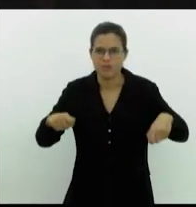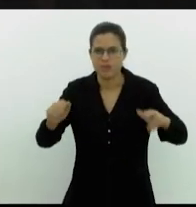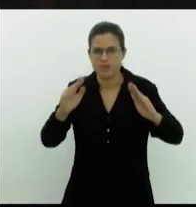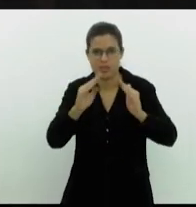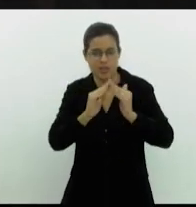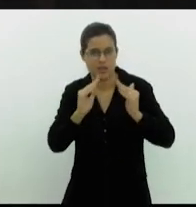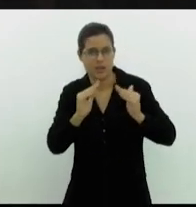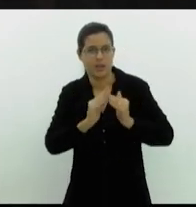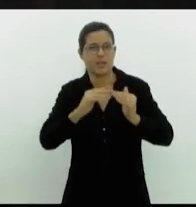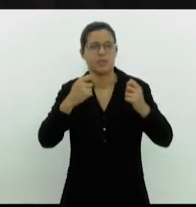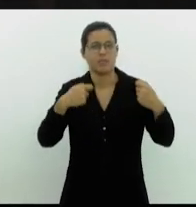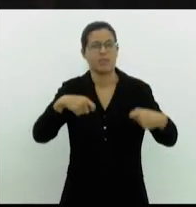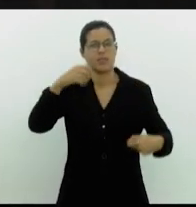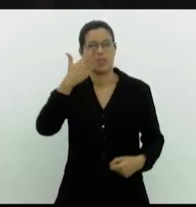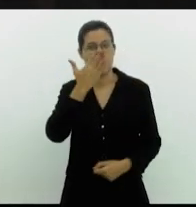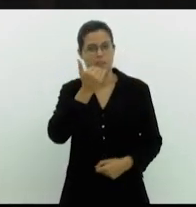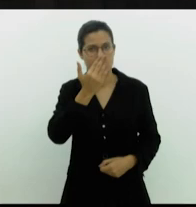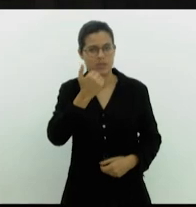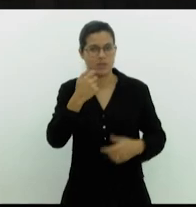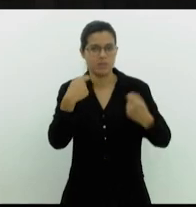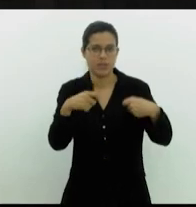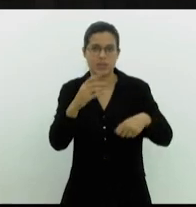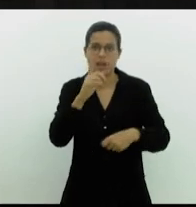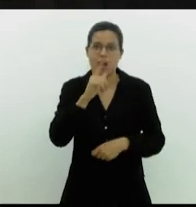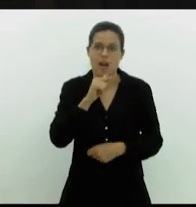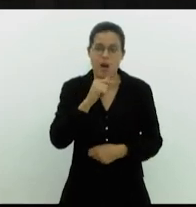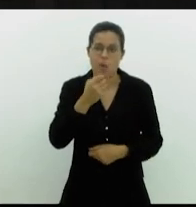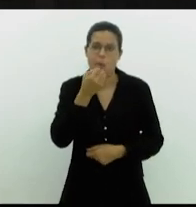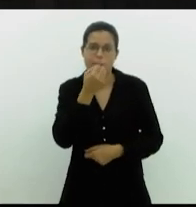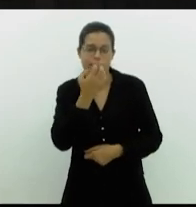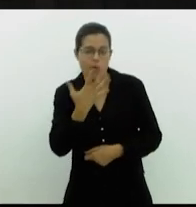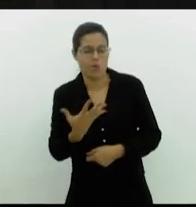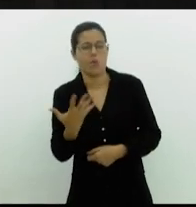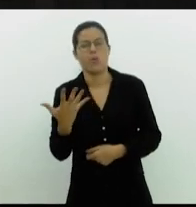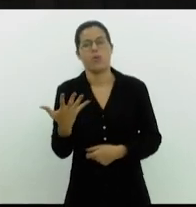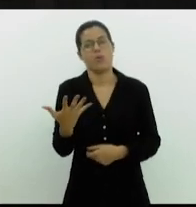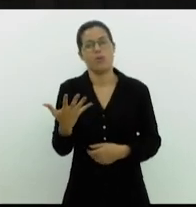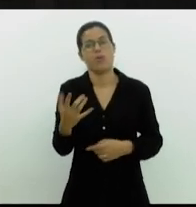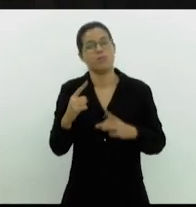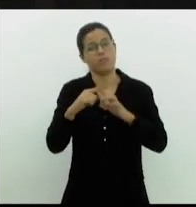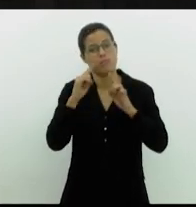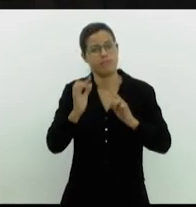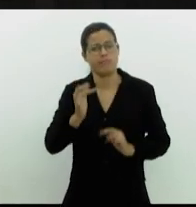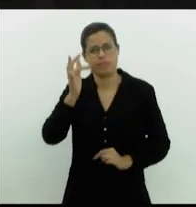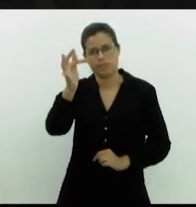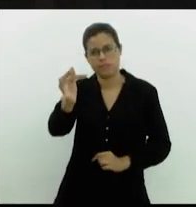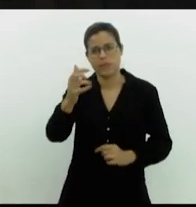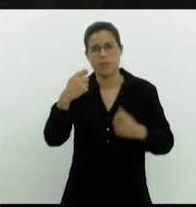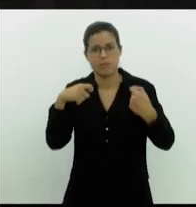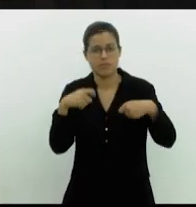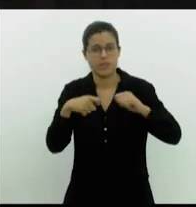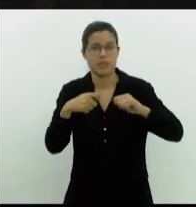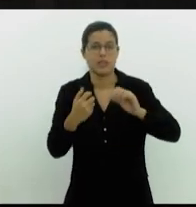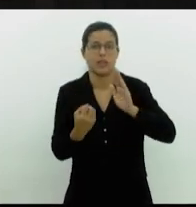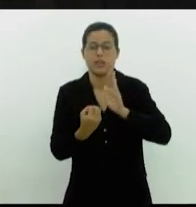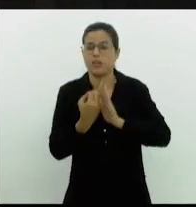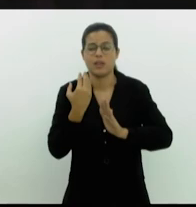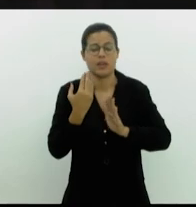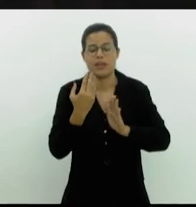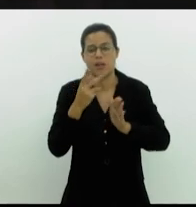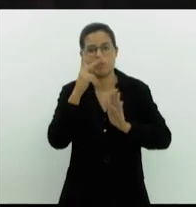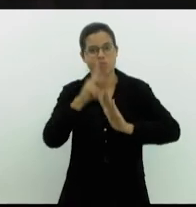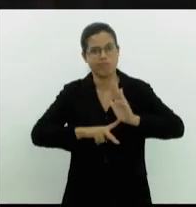de medicação, de água potável, né? Mas futuramente precisa desse projeto de